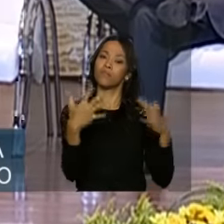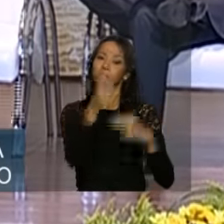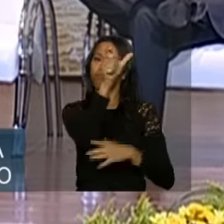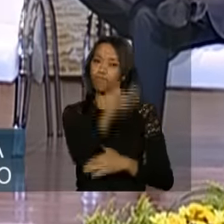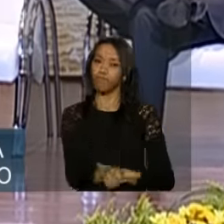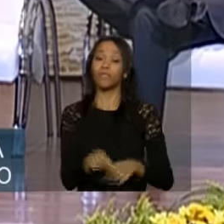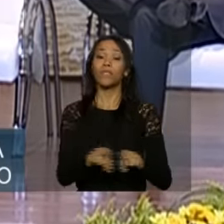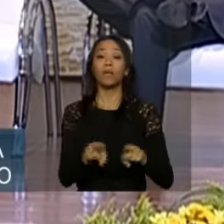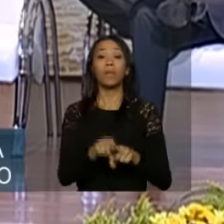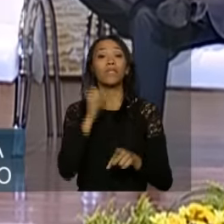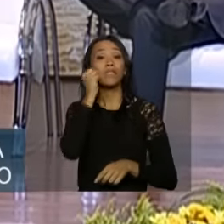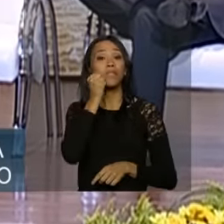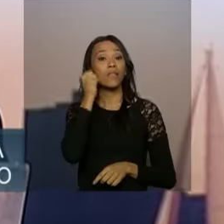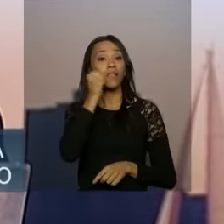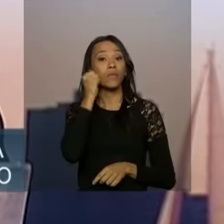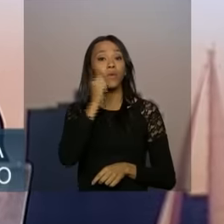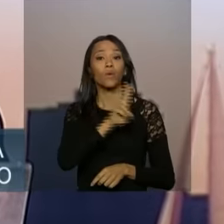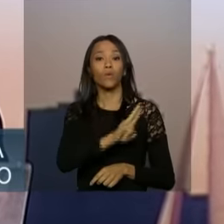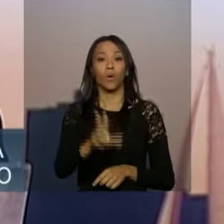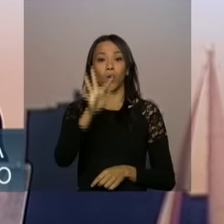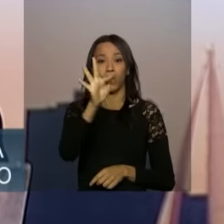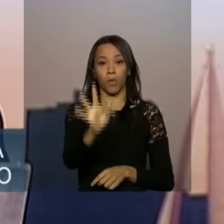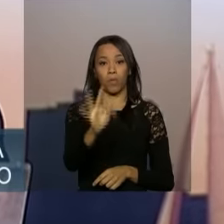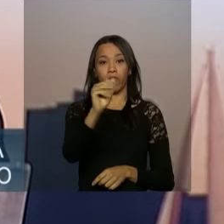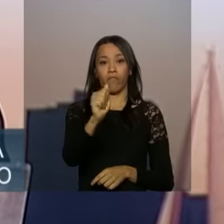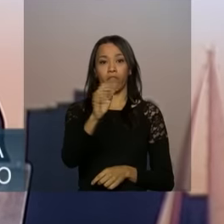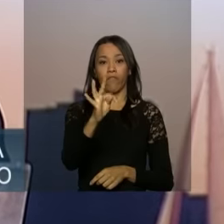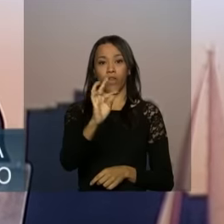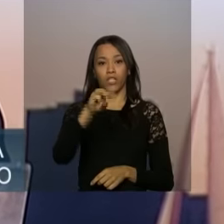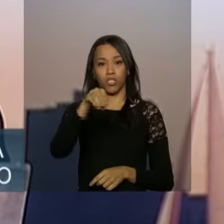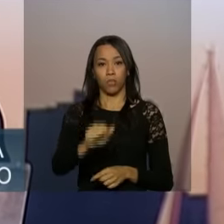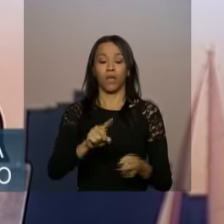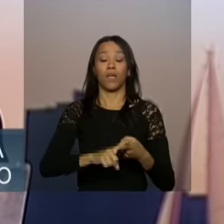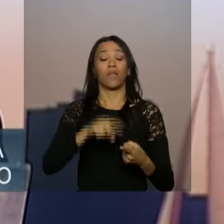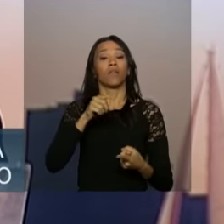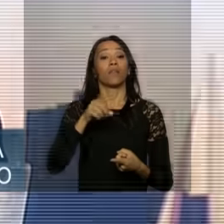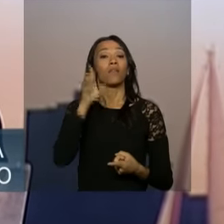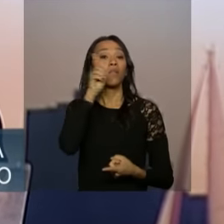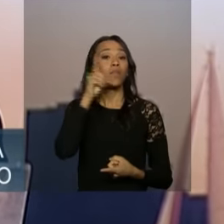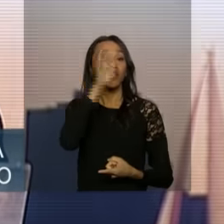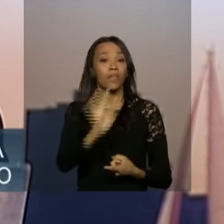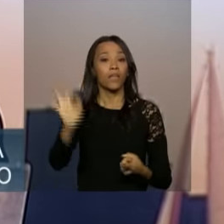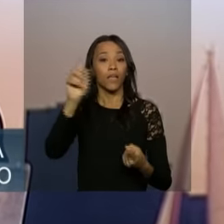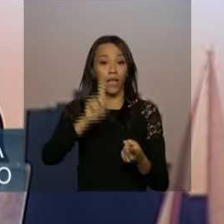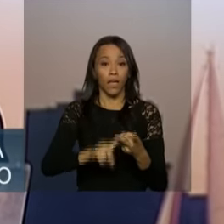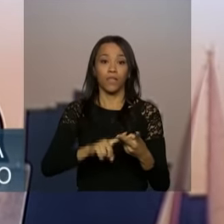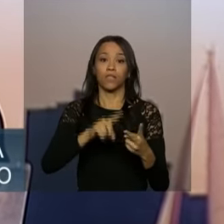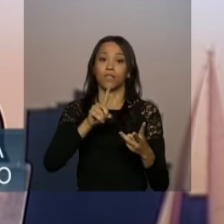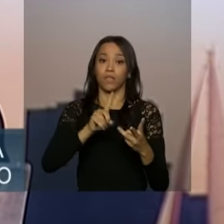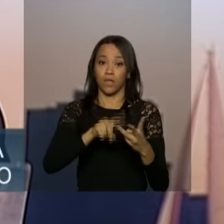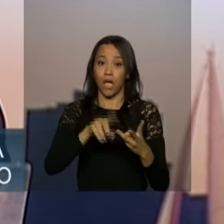Cumprimentar a senadora Fátima Bezerra, cumprimentar os deputados federais, Alice Manente,